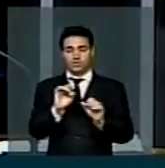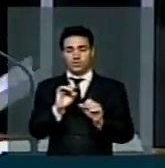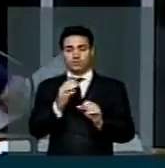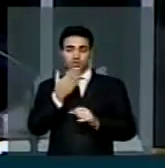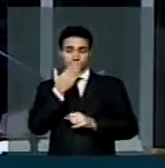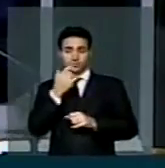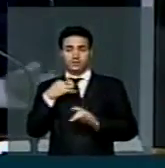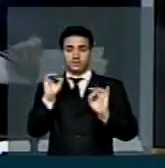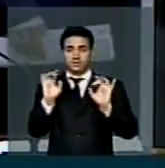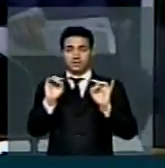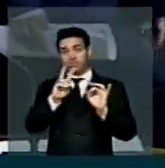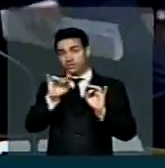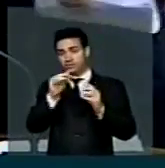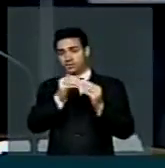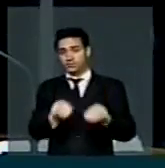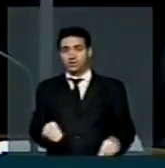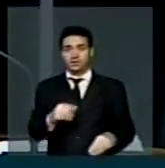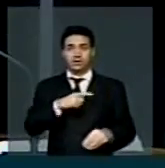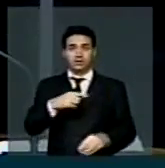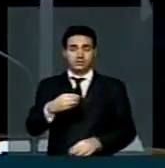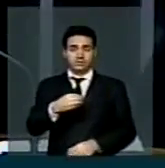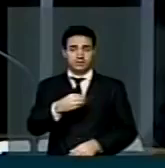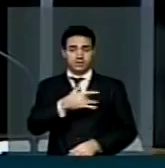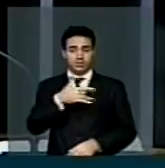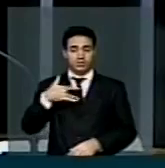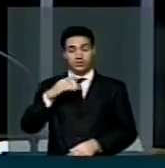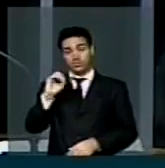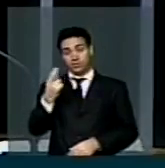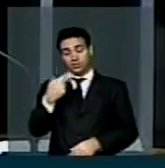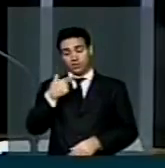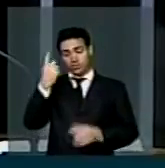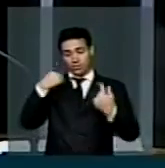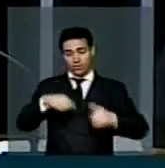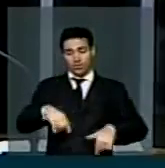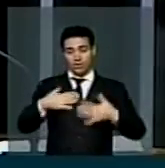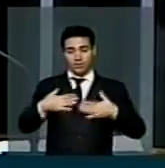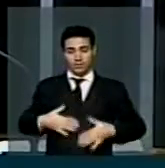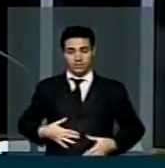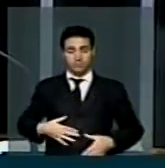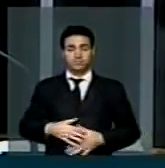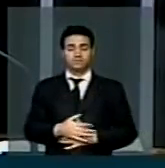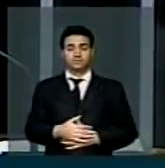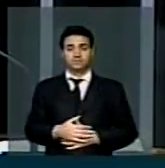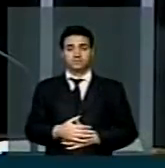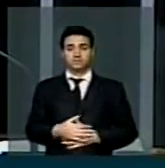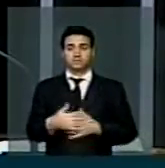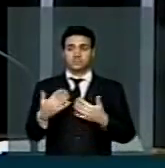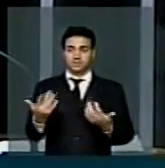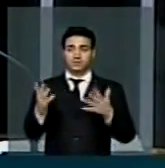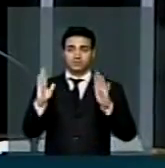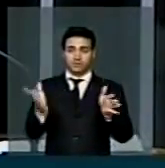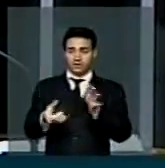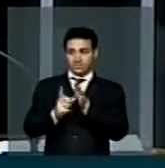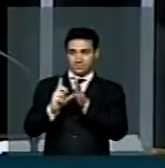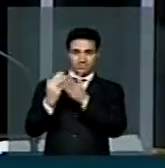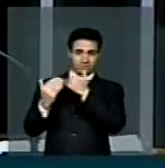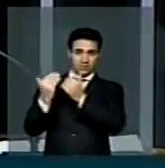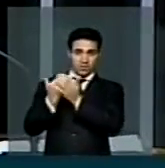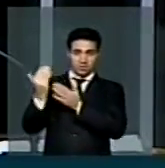especiais que prejudiquem a saúde ou a integridade física. Então nós, como já dissemos no